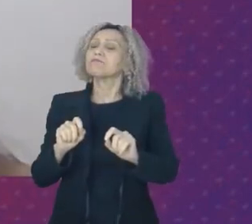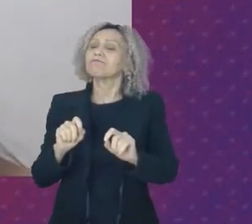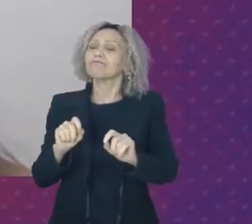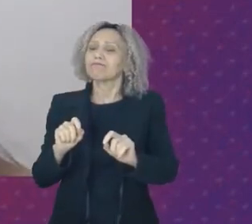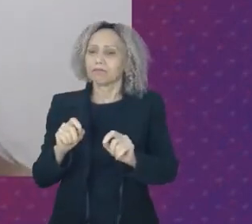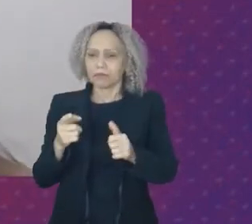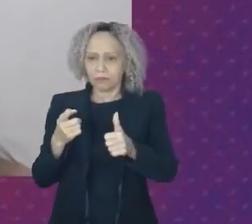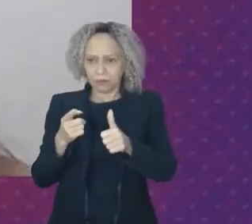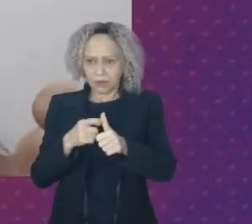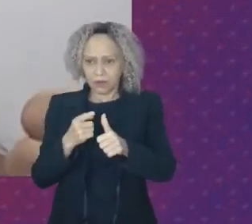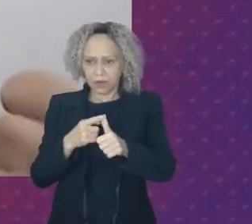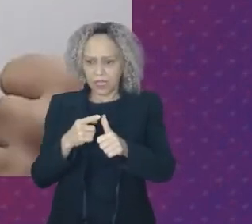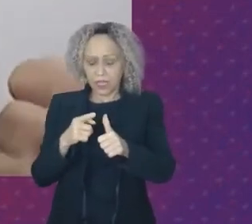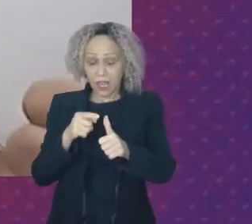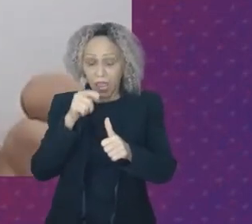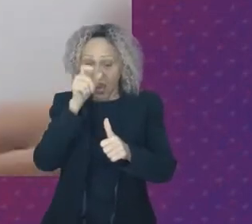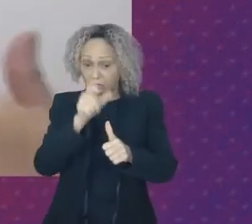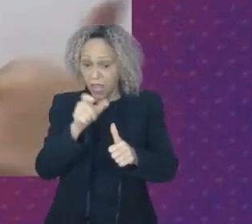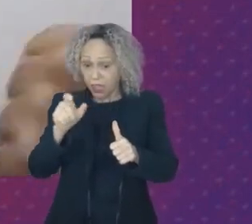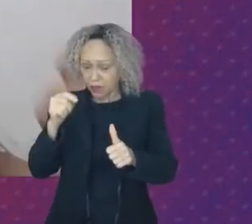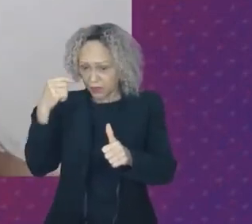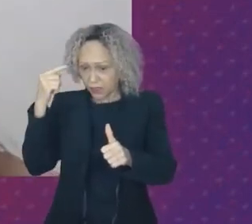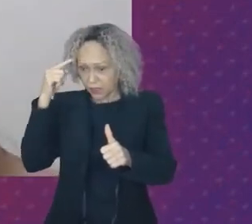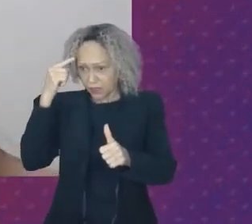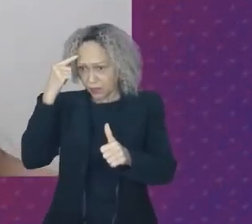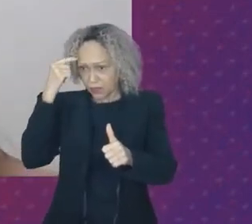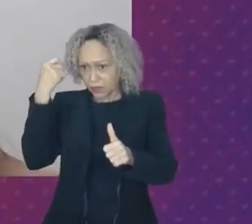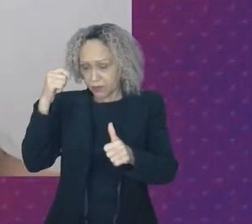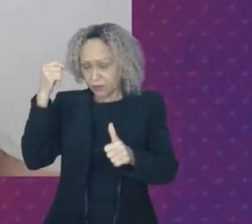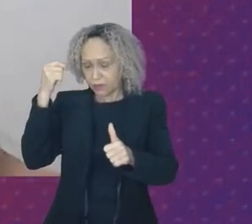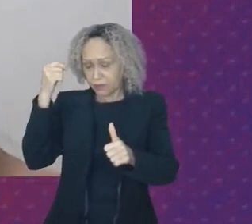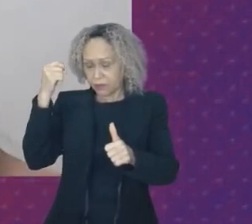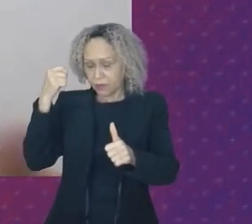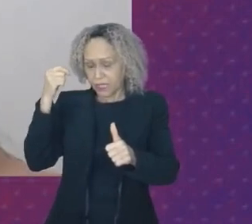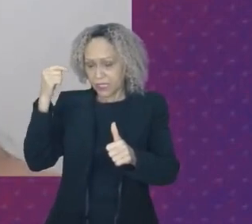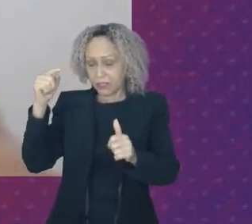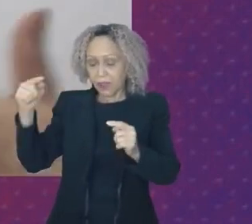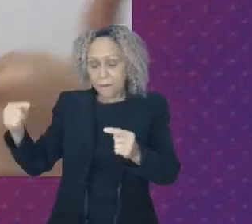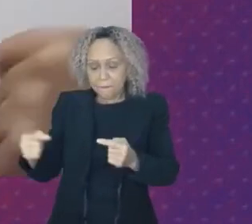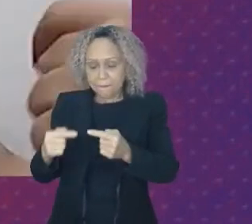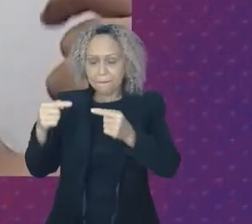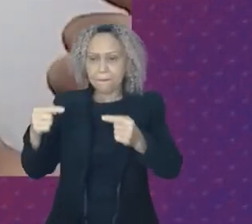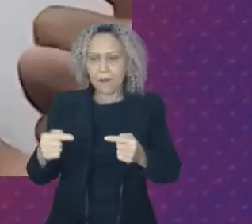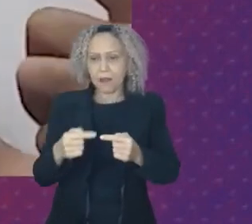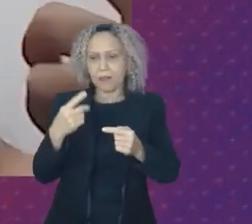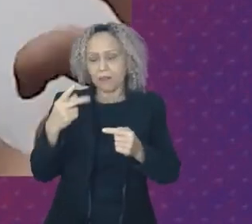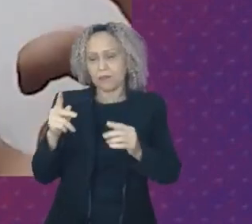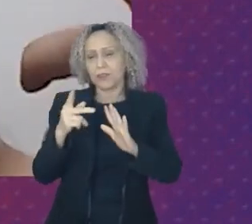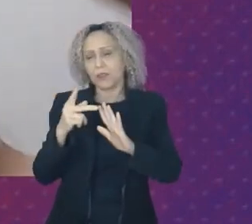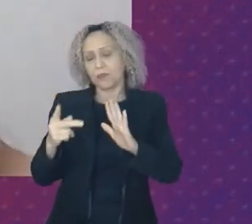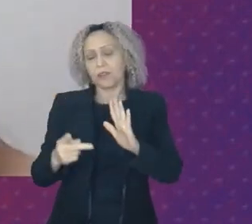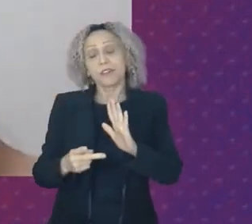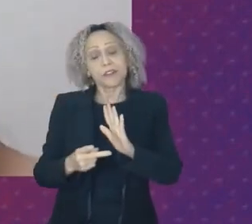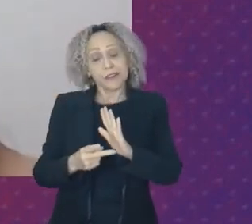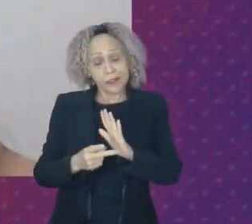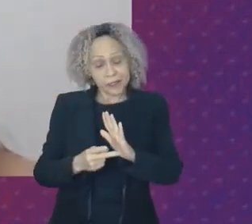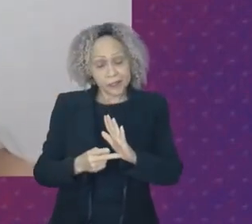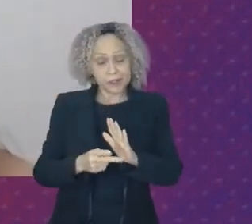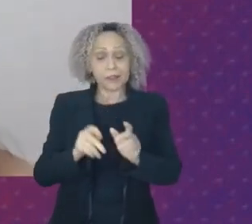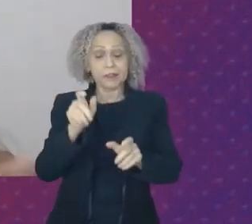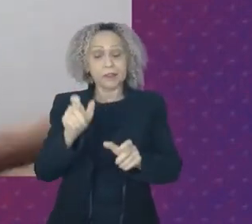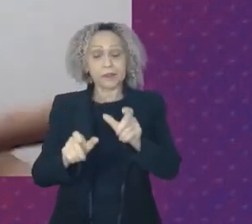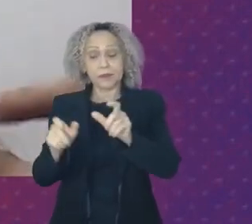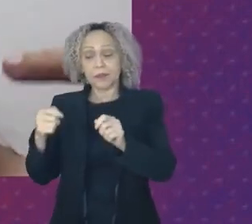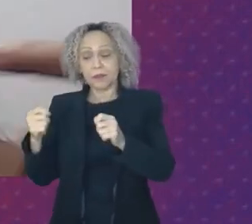estar alinhadas com o seu projeto político. Elas entendem o que você quer fazer, elas entendem qual é a proposta da